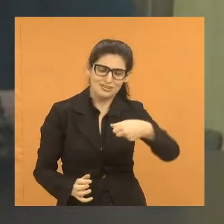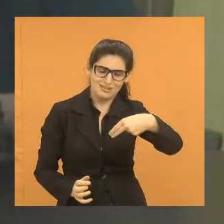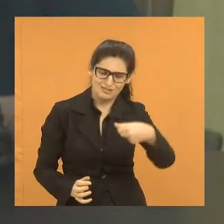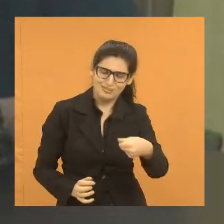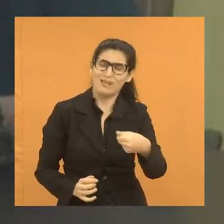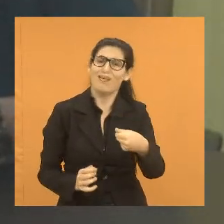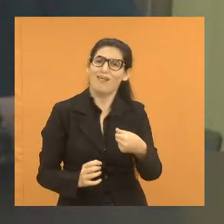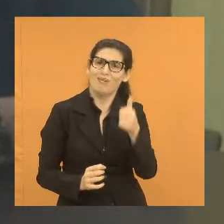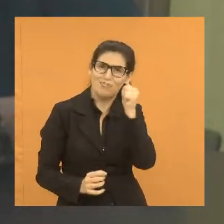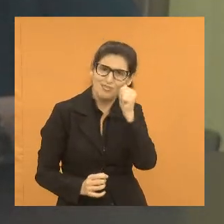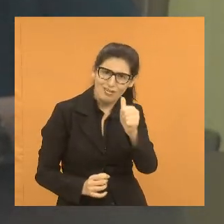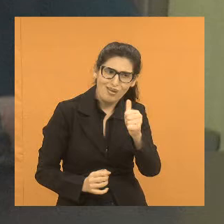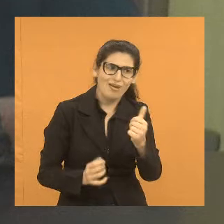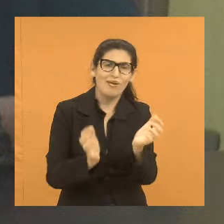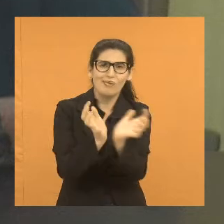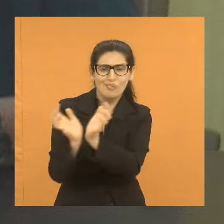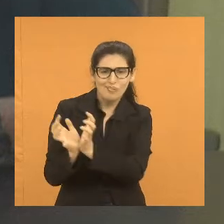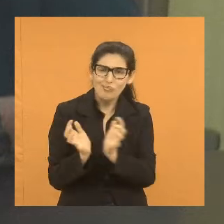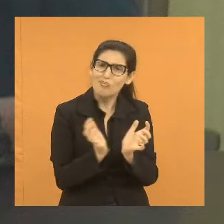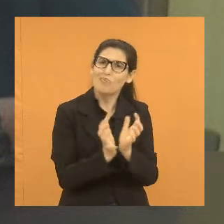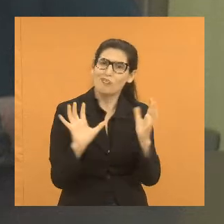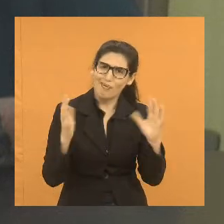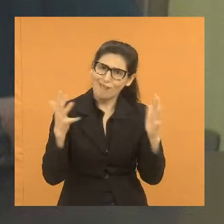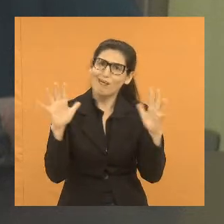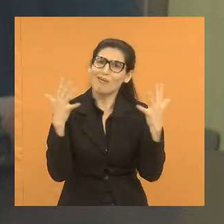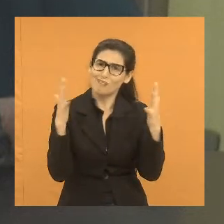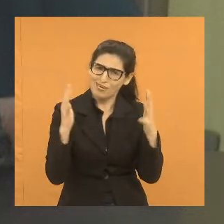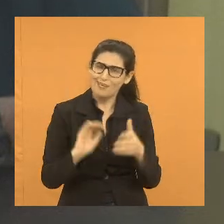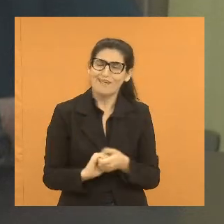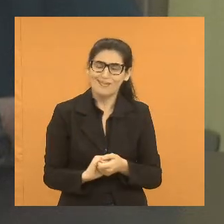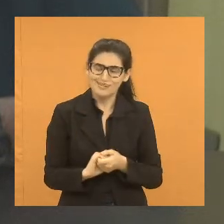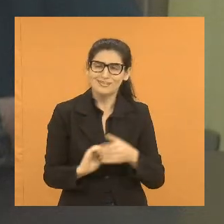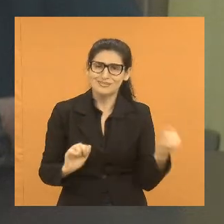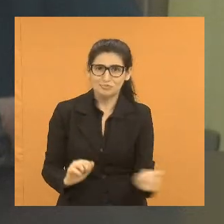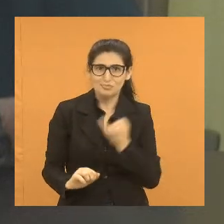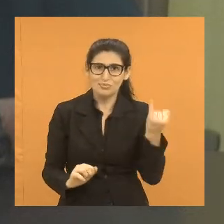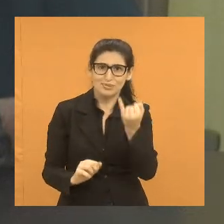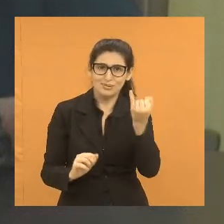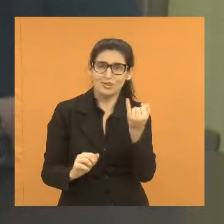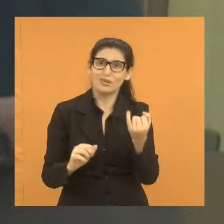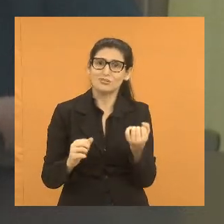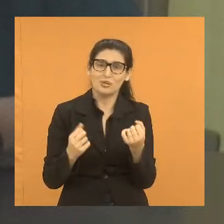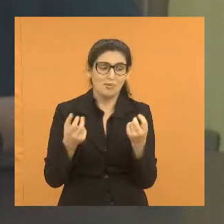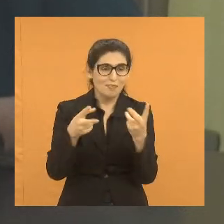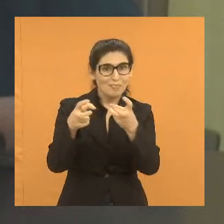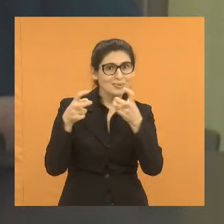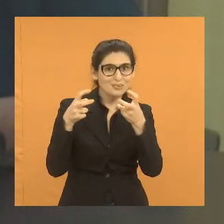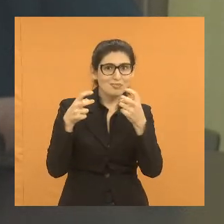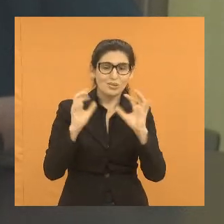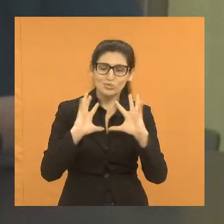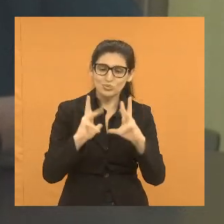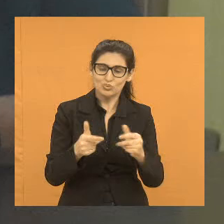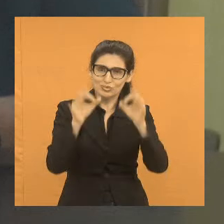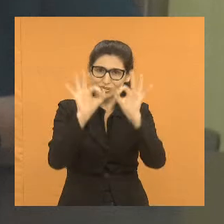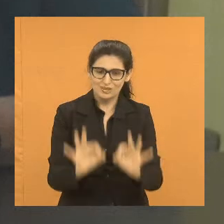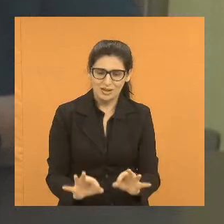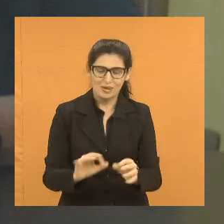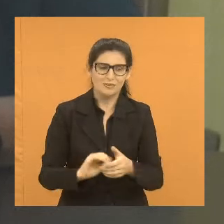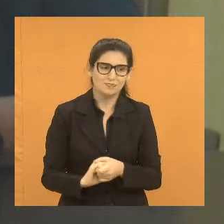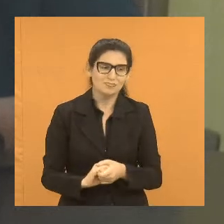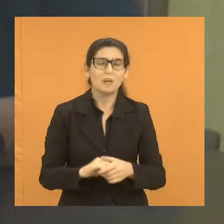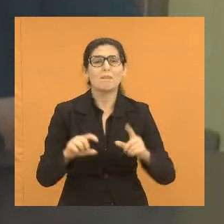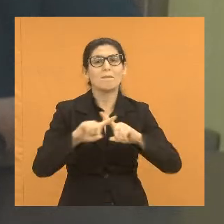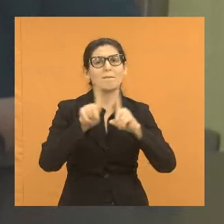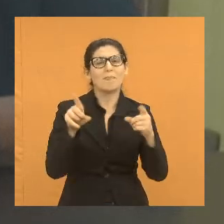mas, assim, não tem como não comentar e fazer a provocação sobre o